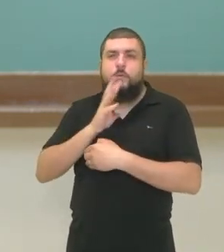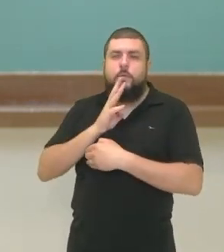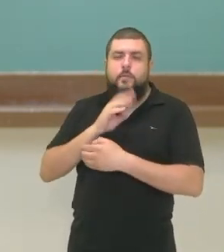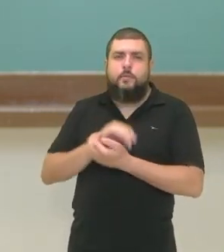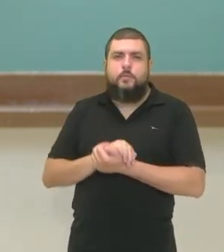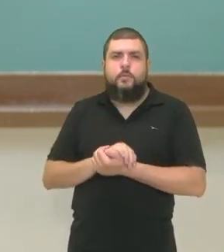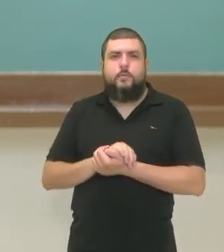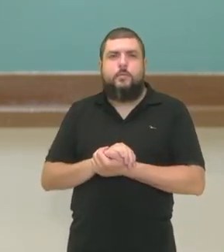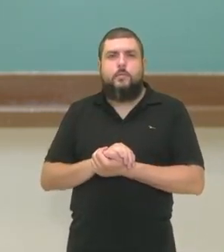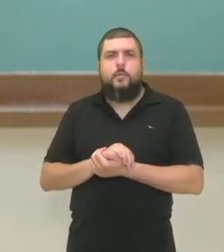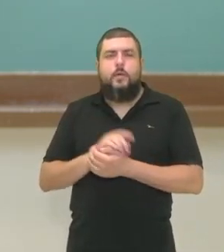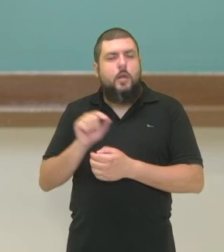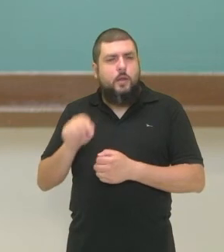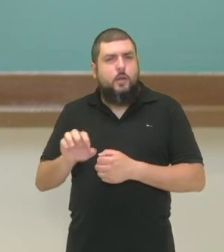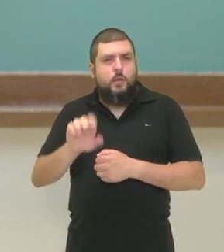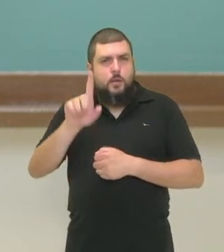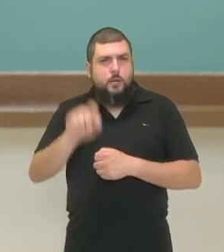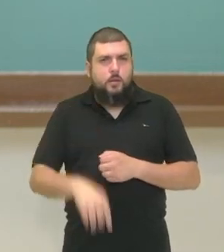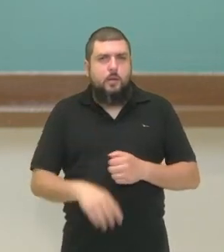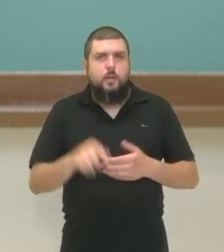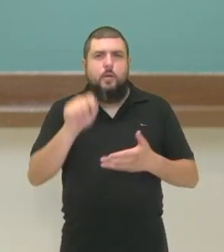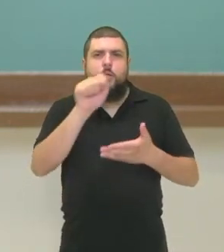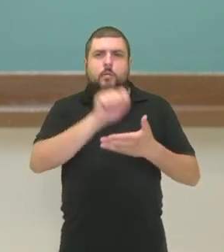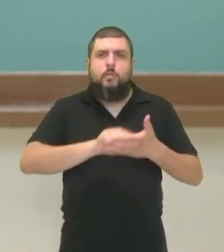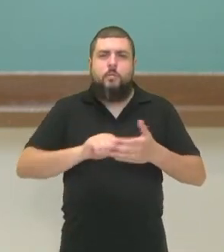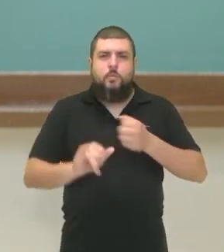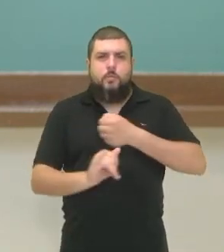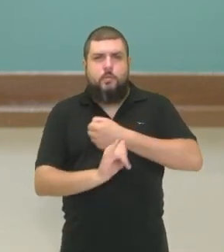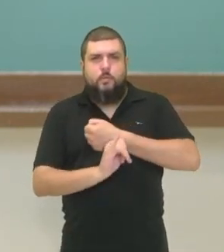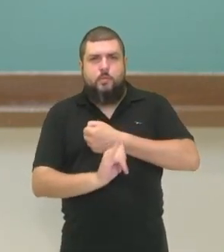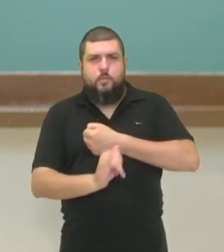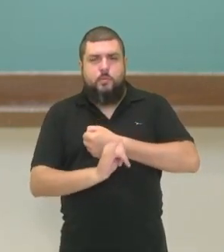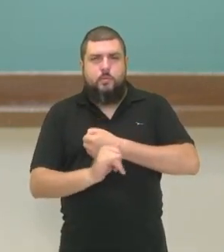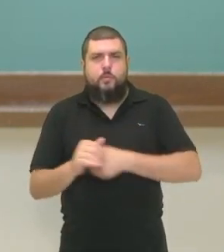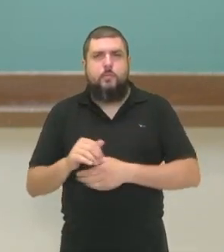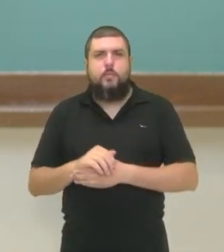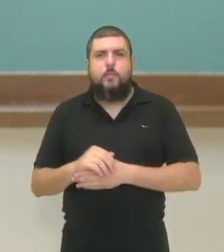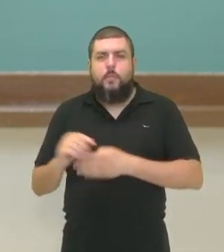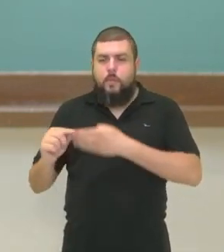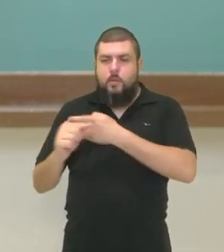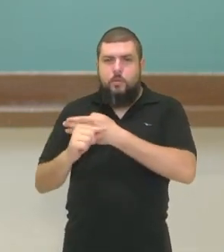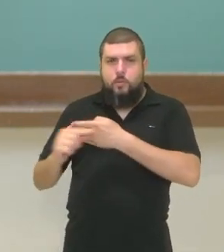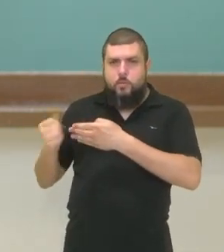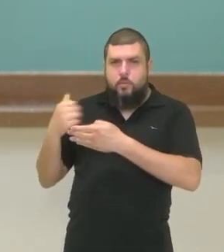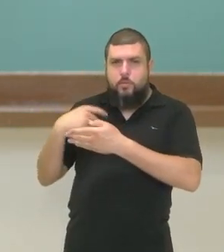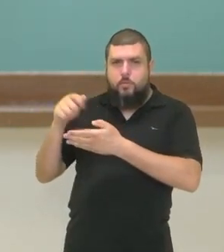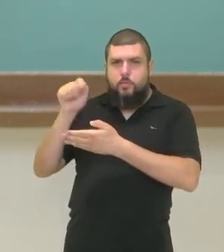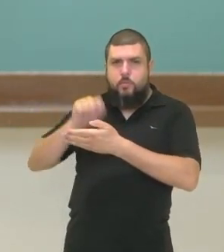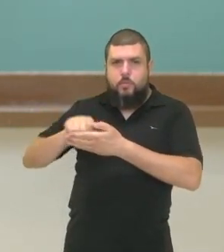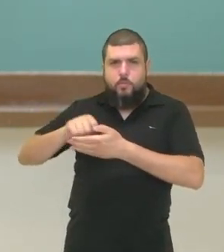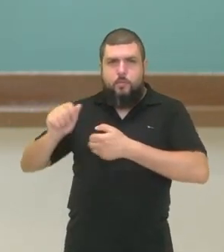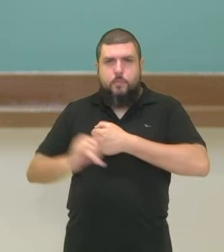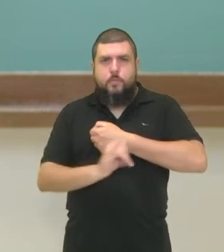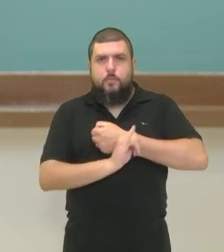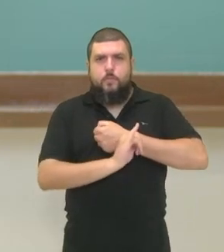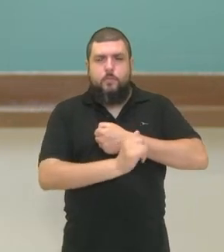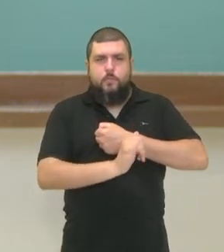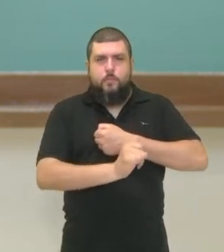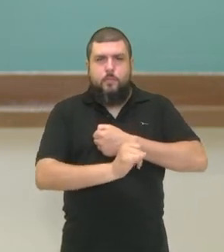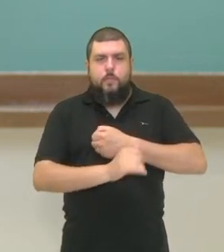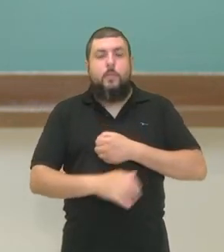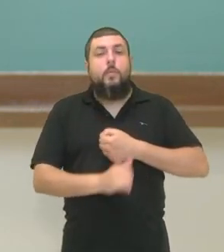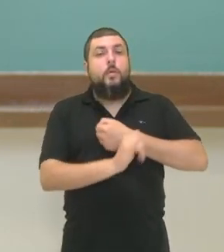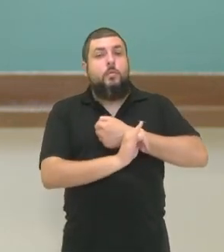cronista. Retomando, cronista é o autor de crônicas. E crônicas